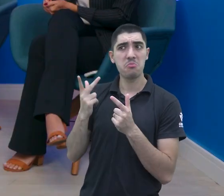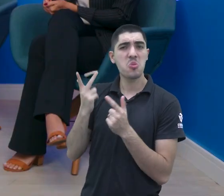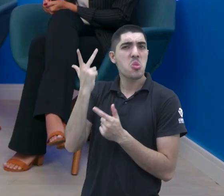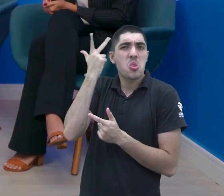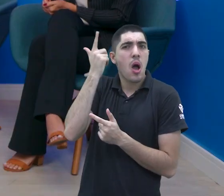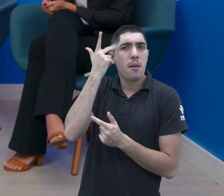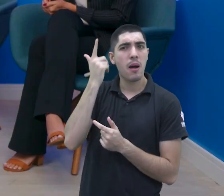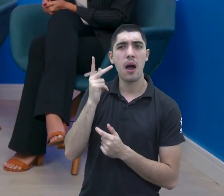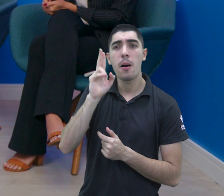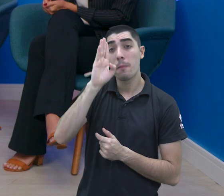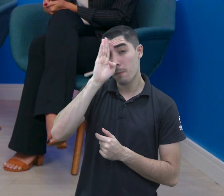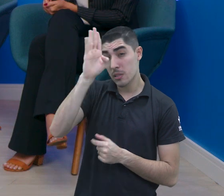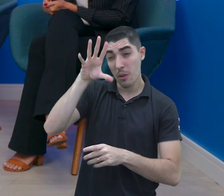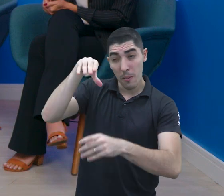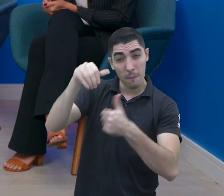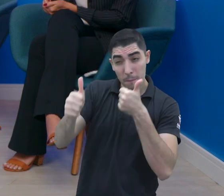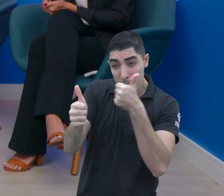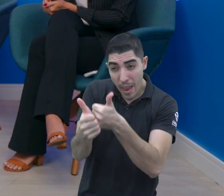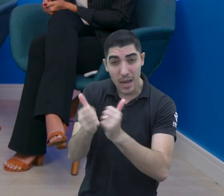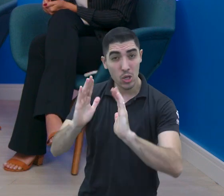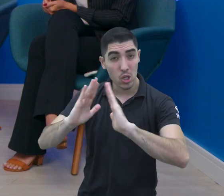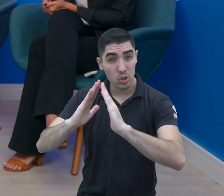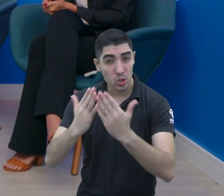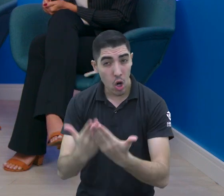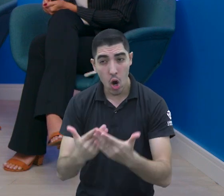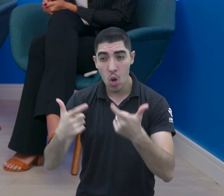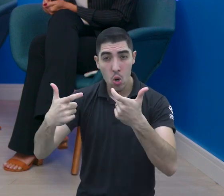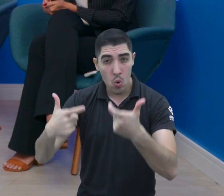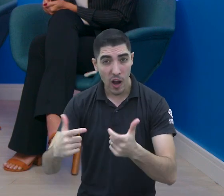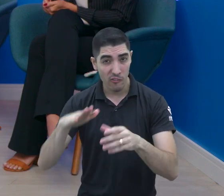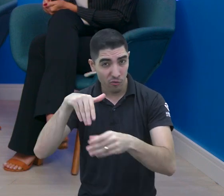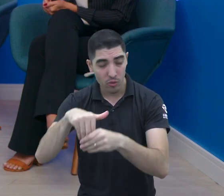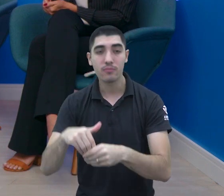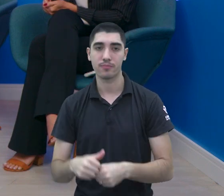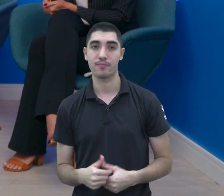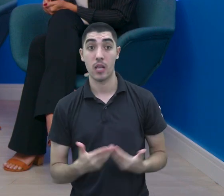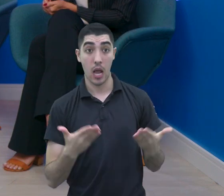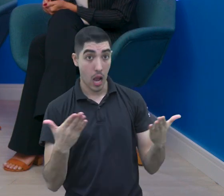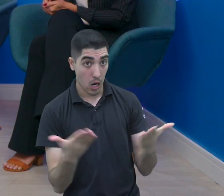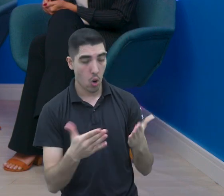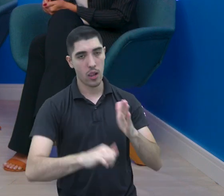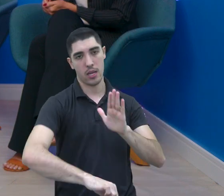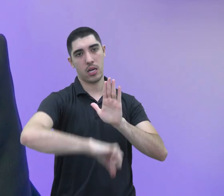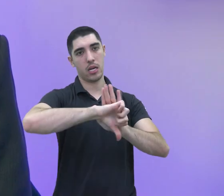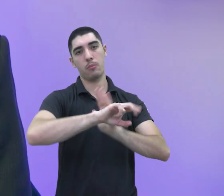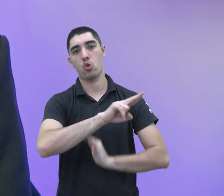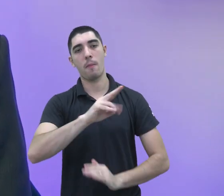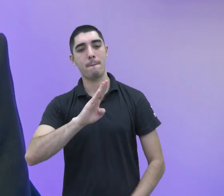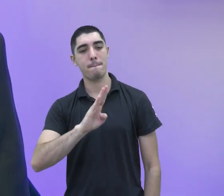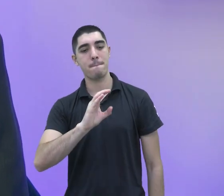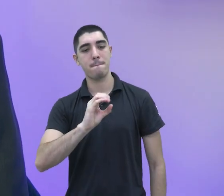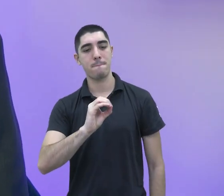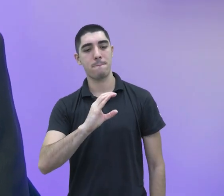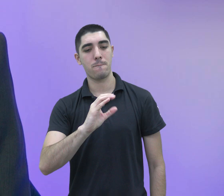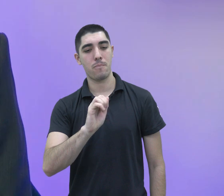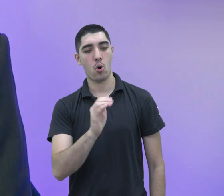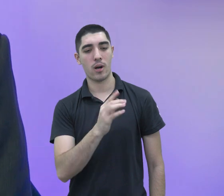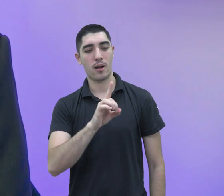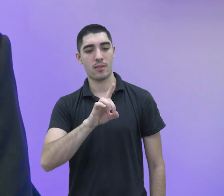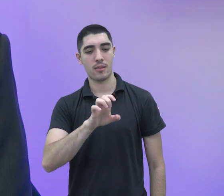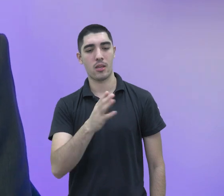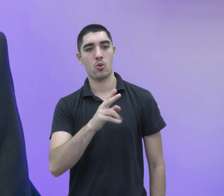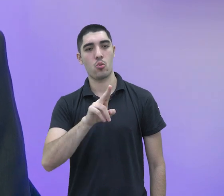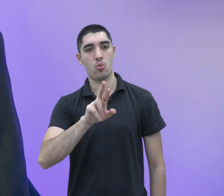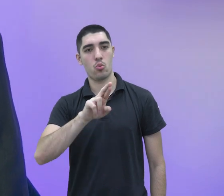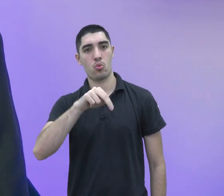ali, principalmente perto das escolas, né, dos locais de votação. Isso é um crime, né, chamado de boca de urna, é um crime